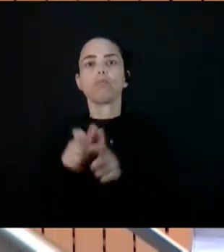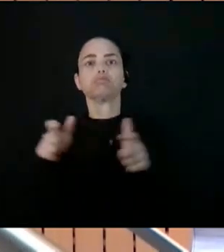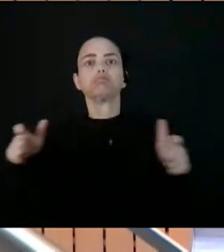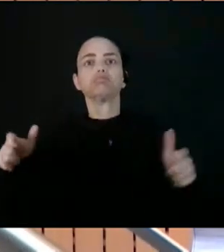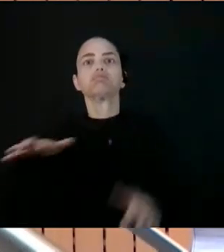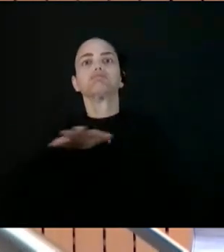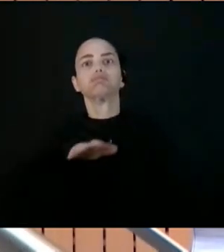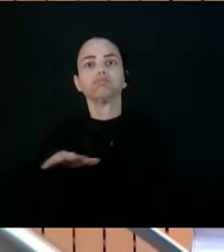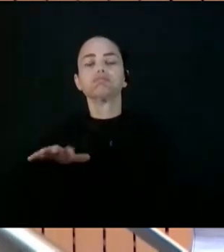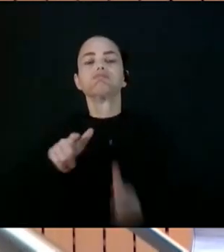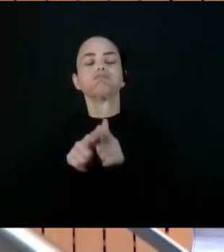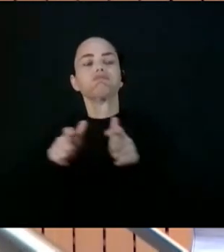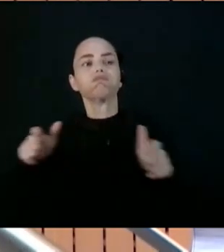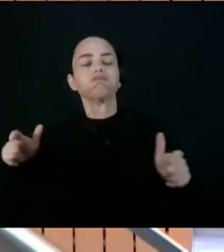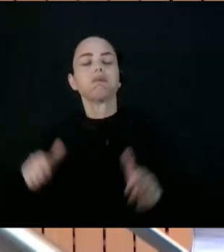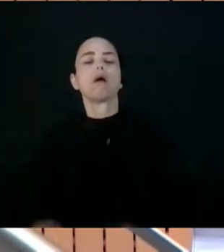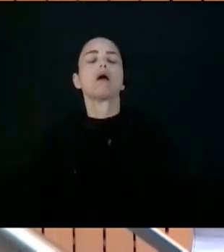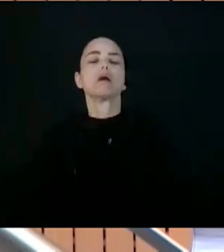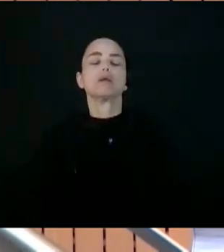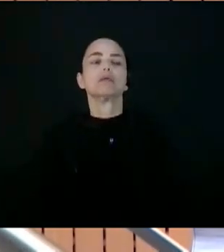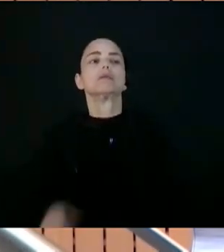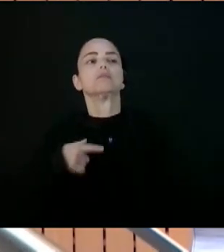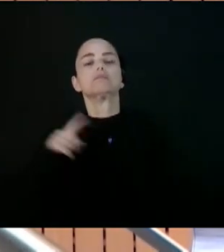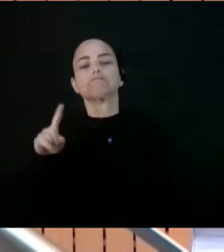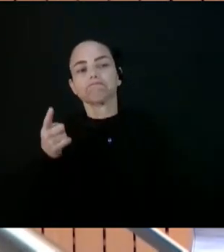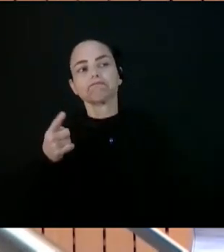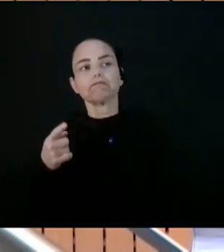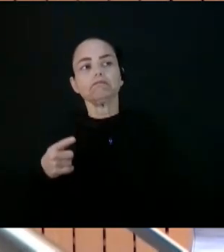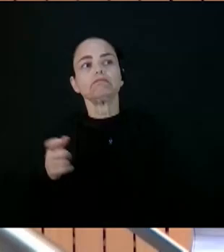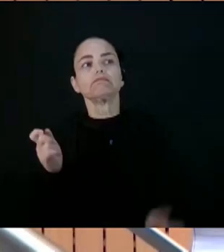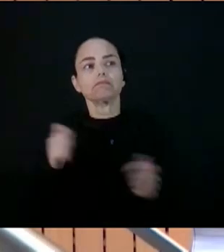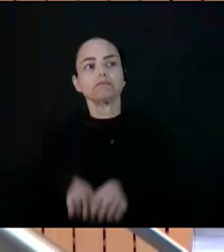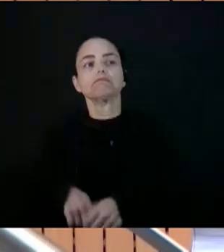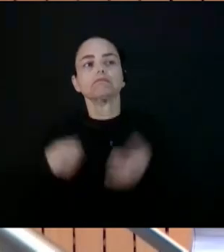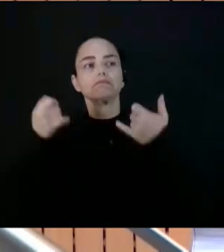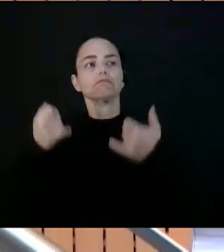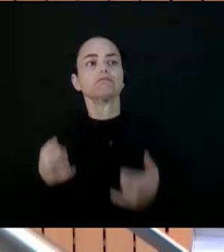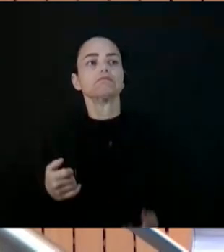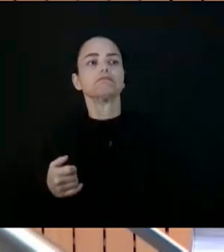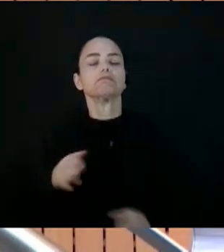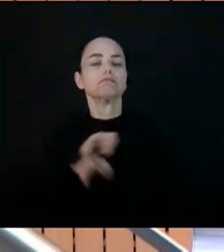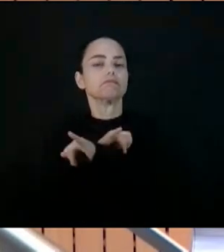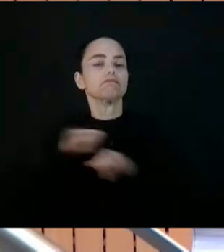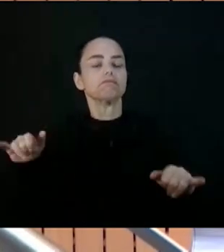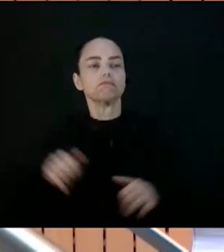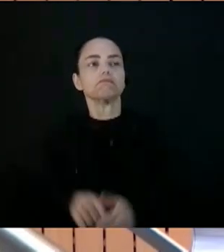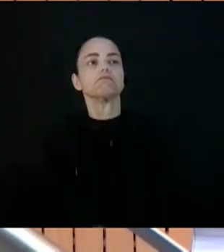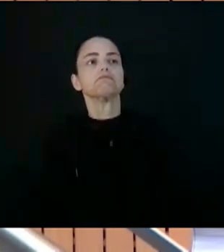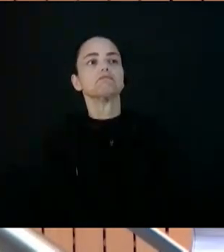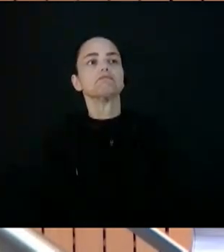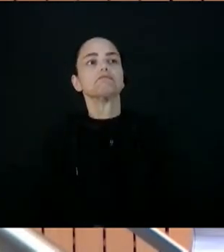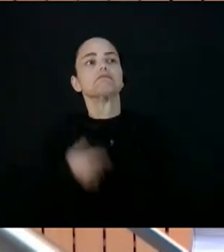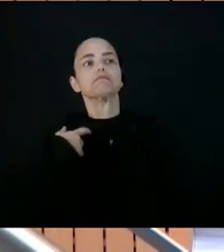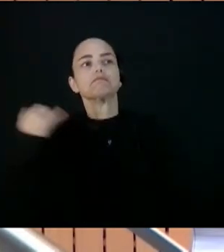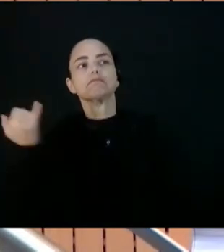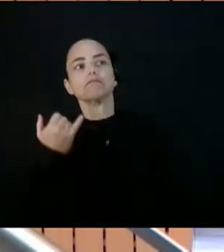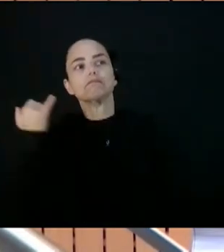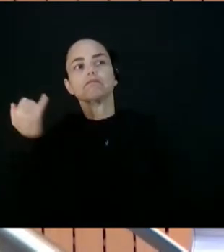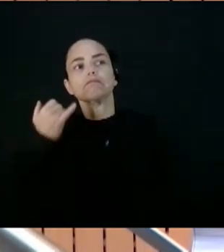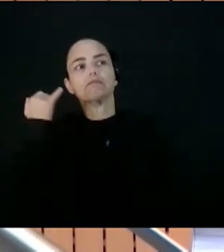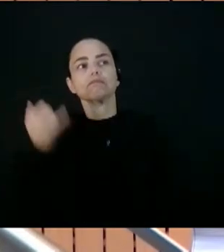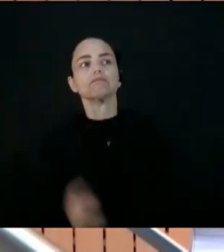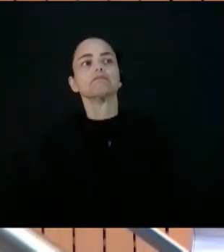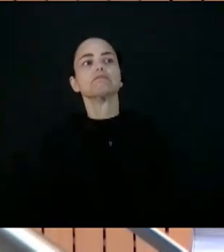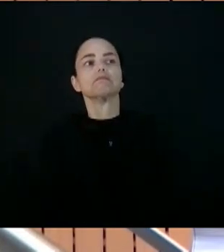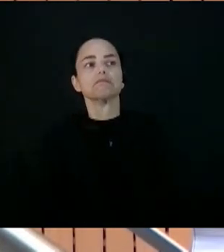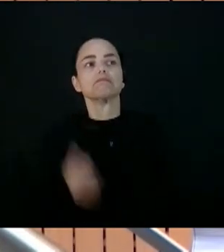imensa. E a única coisa que eu posso dizer é que seria muito importante, né, que a gente